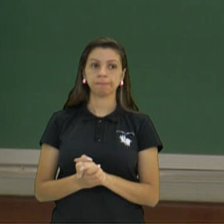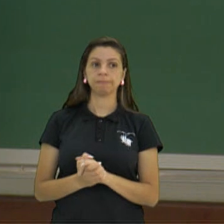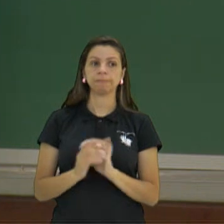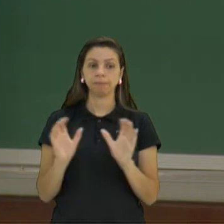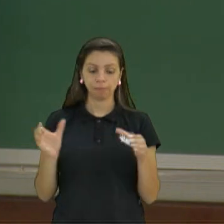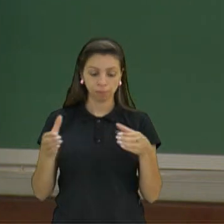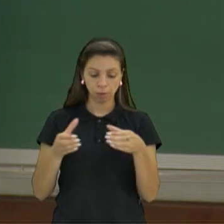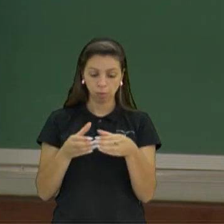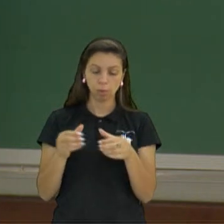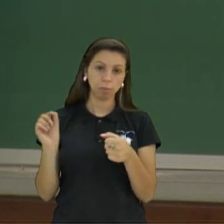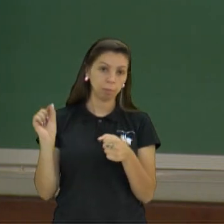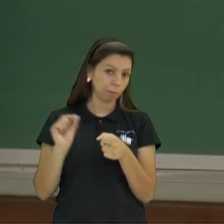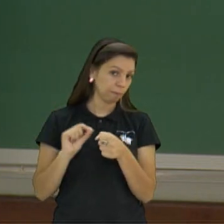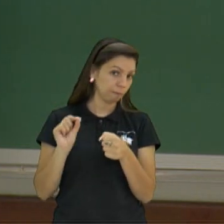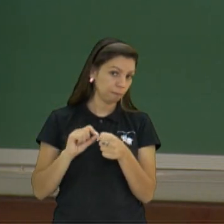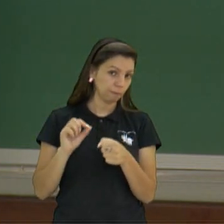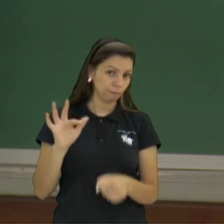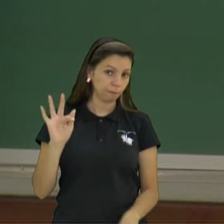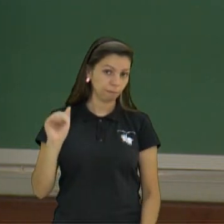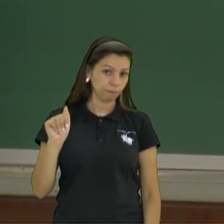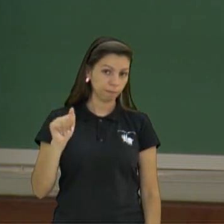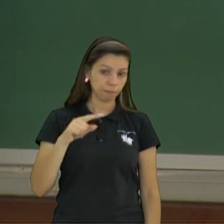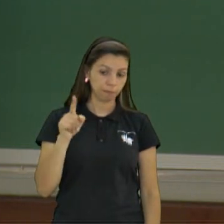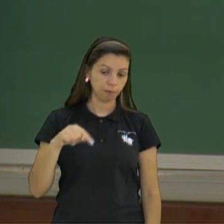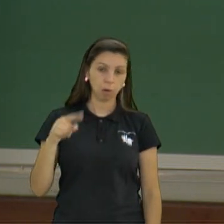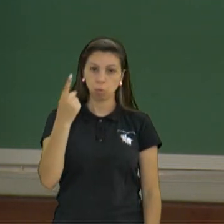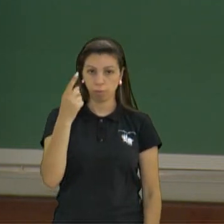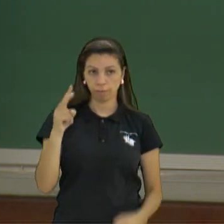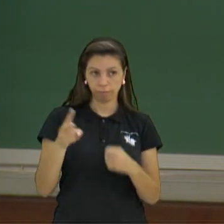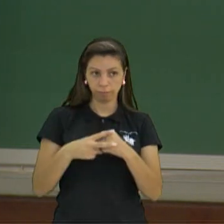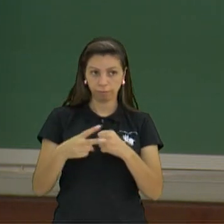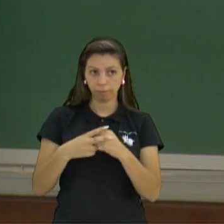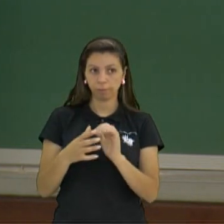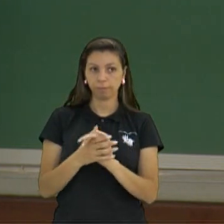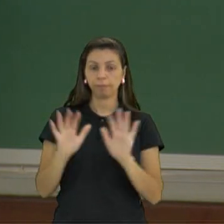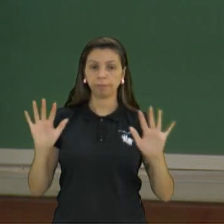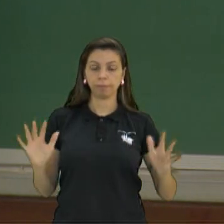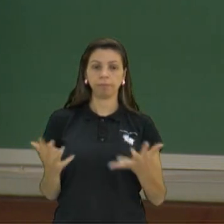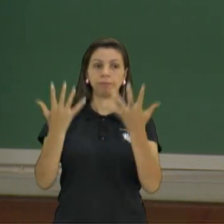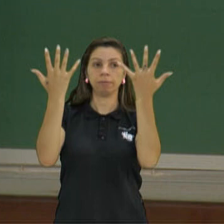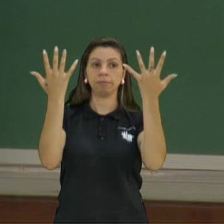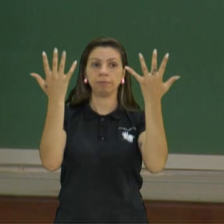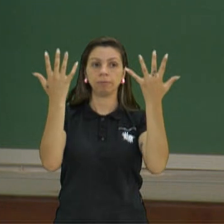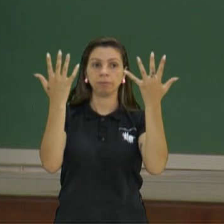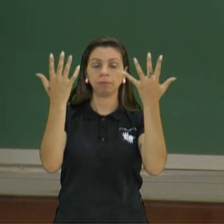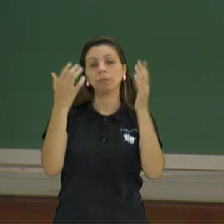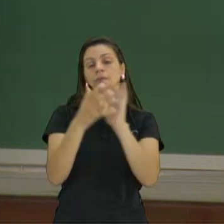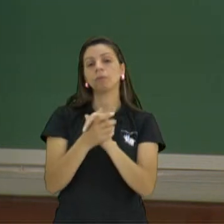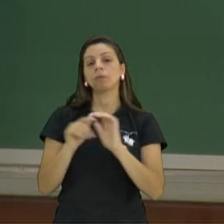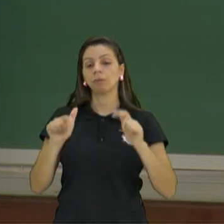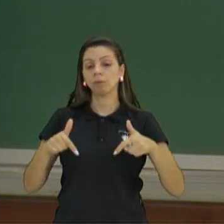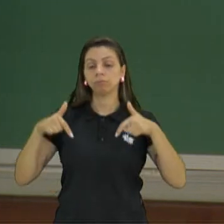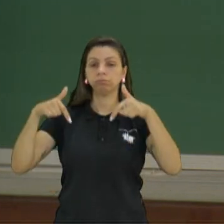Grupo faz, um verbo já encontrei, da festividade um ato